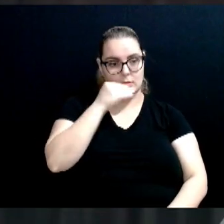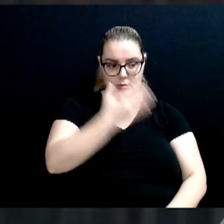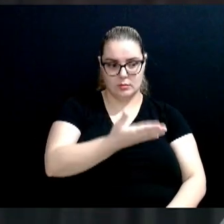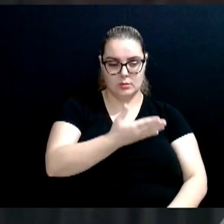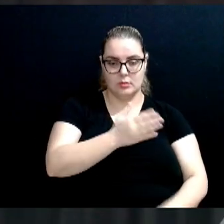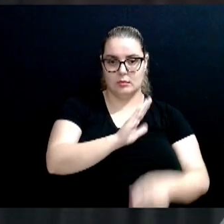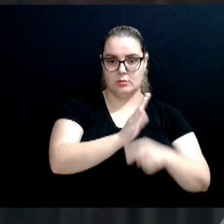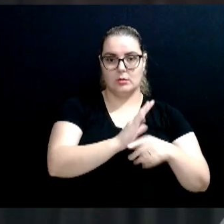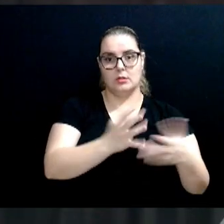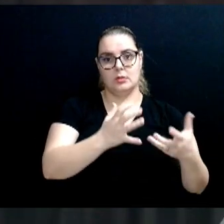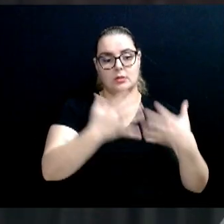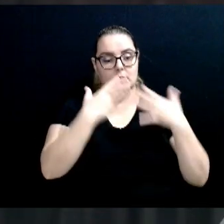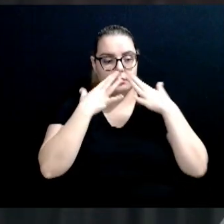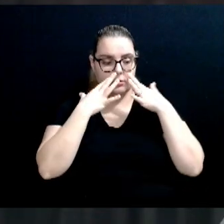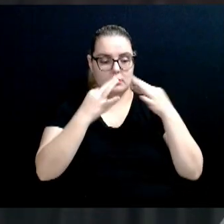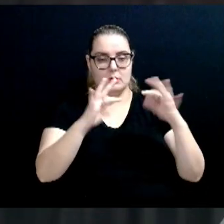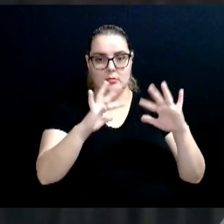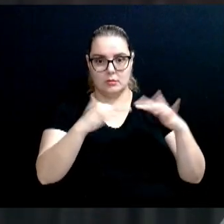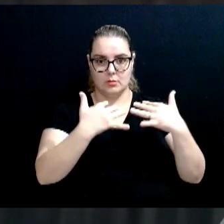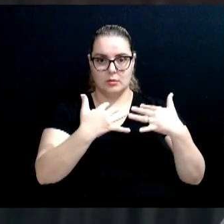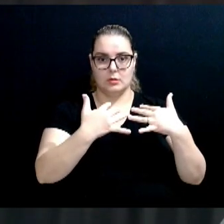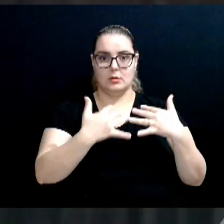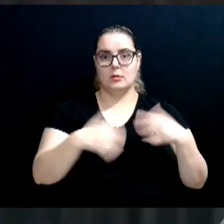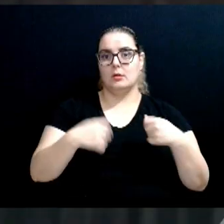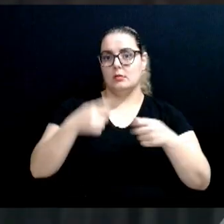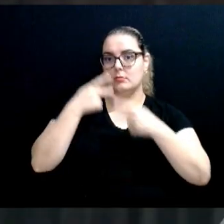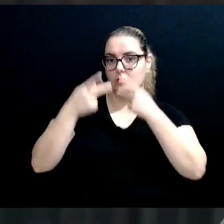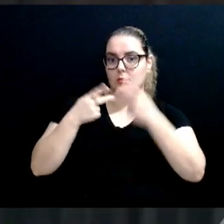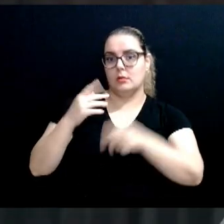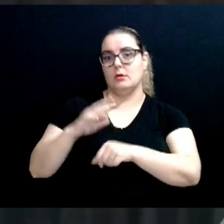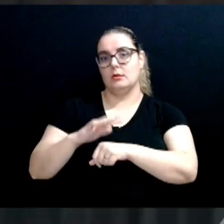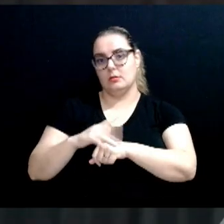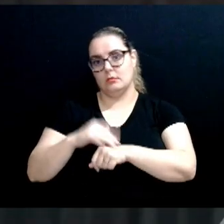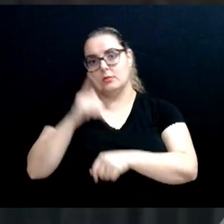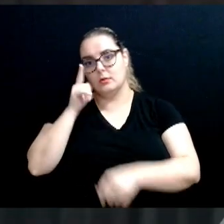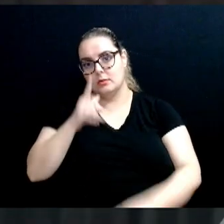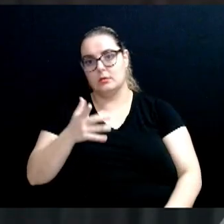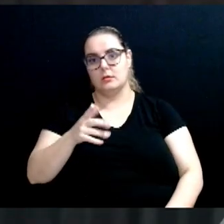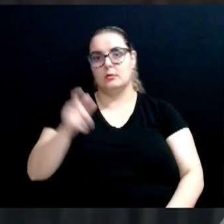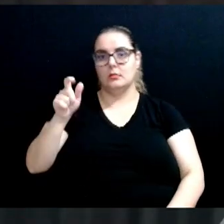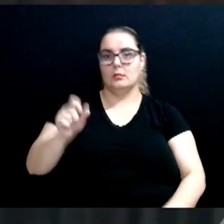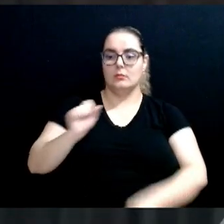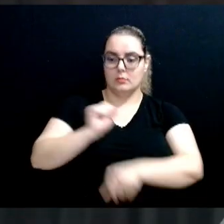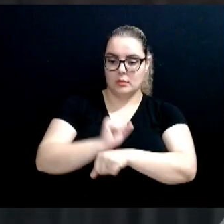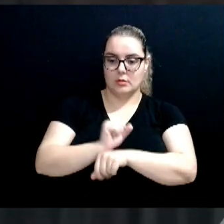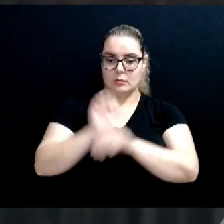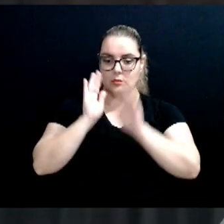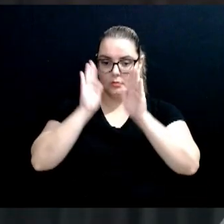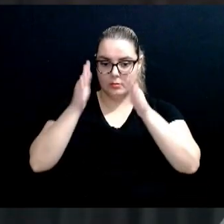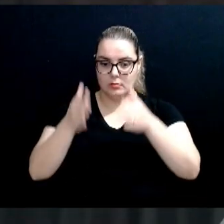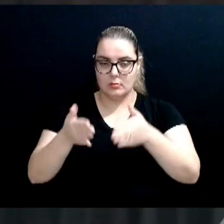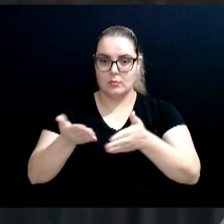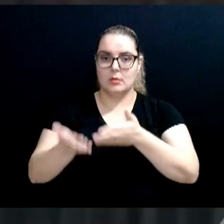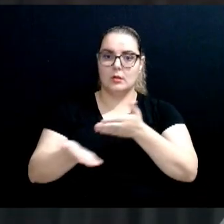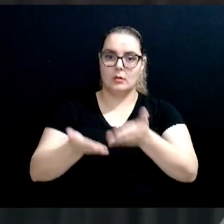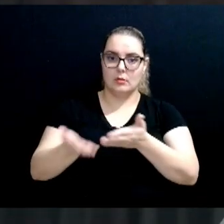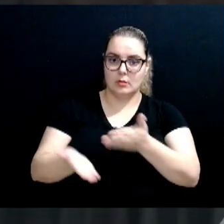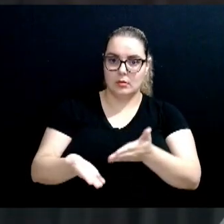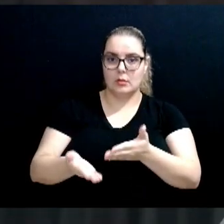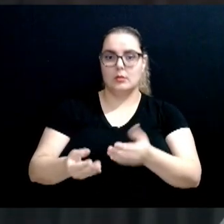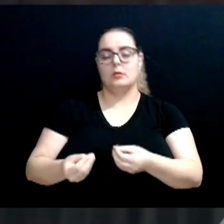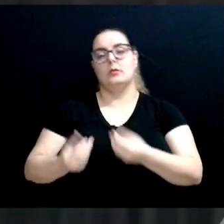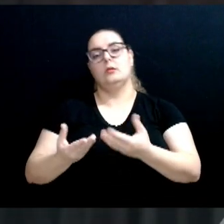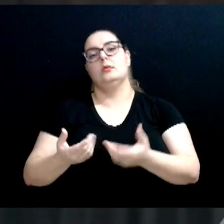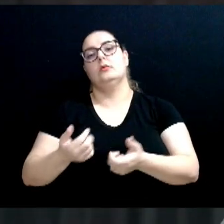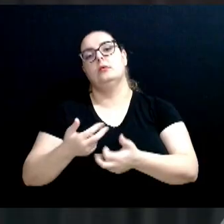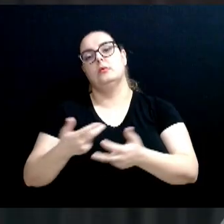ele conseguisse essa atenção, ele precisava falar que estava doente, que aí a pessoa parava para olhar para ele, e ali oferecia mais uma coisa que